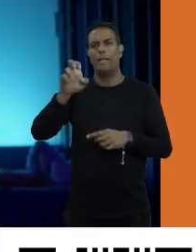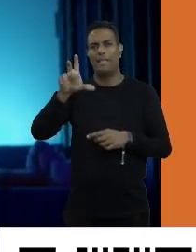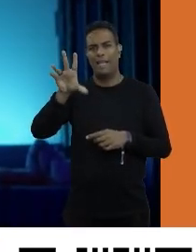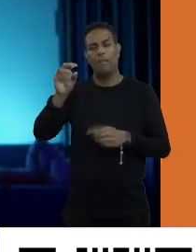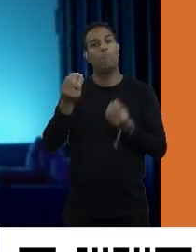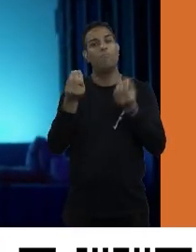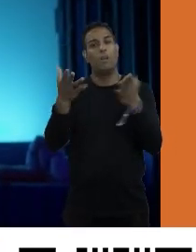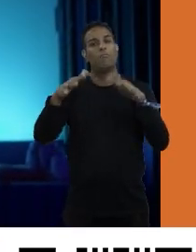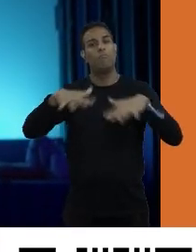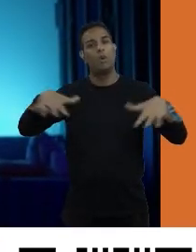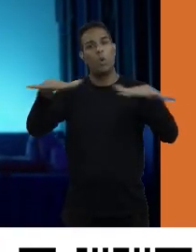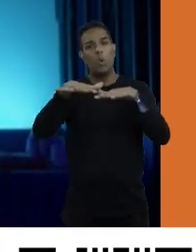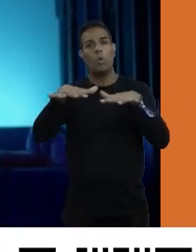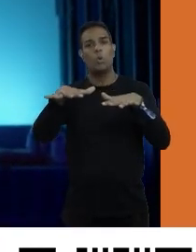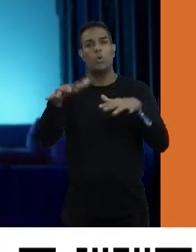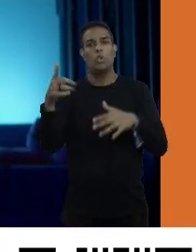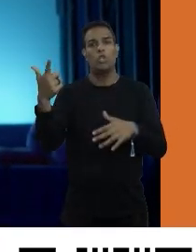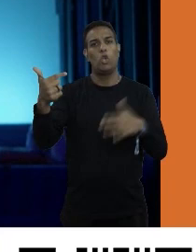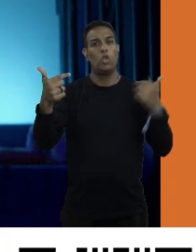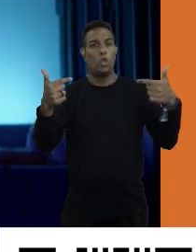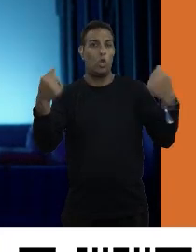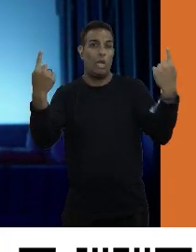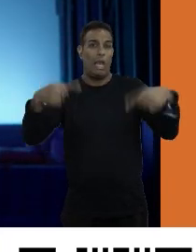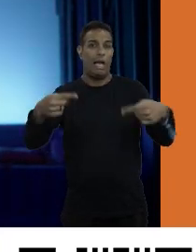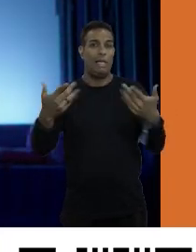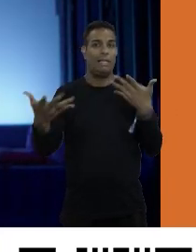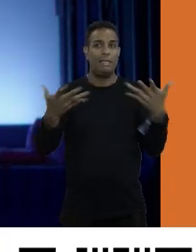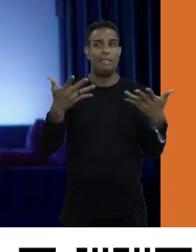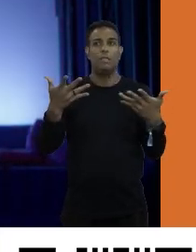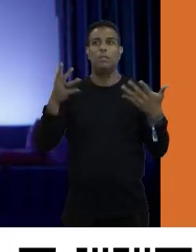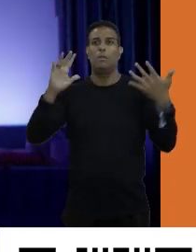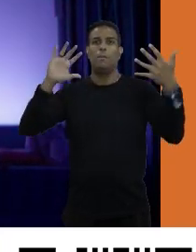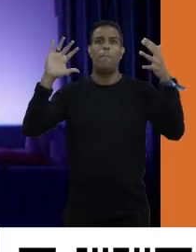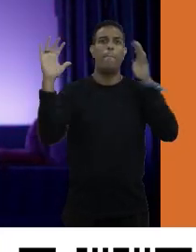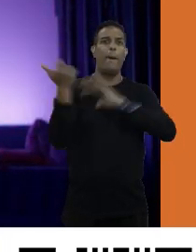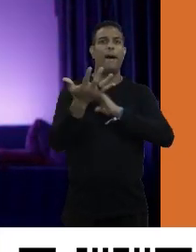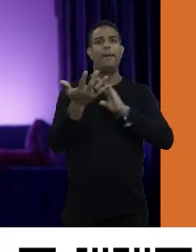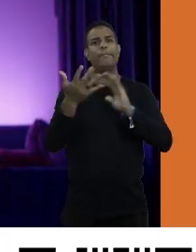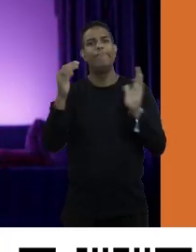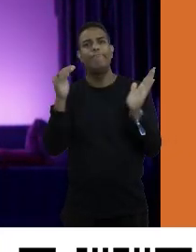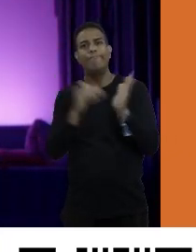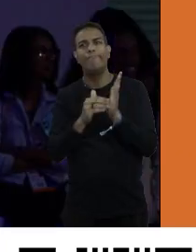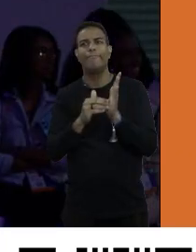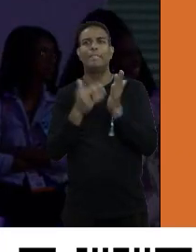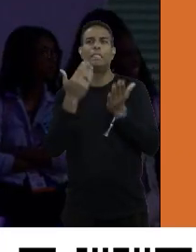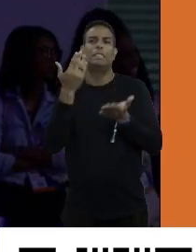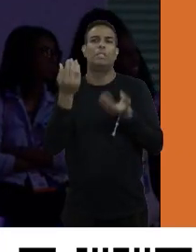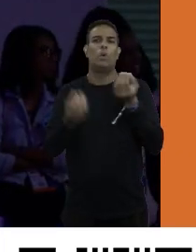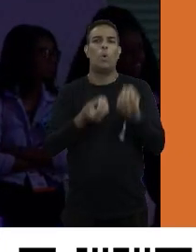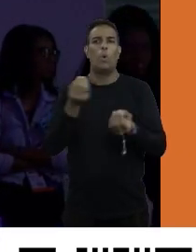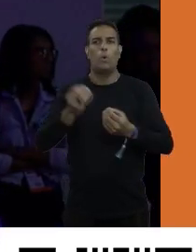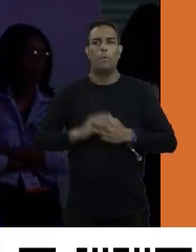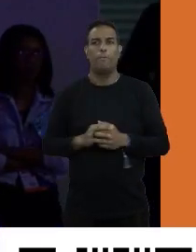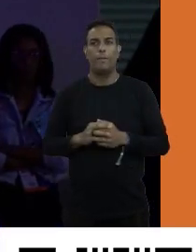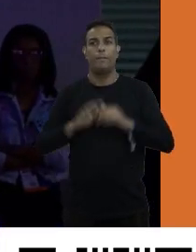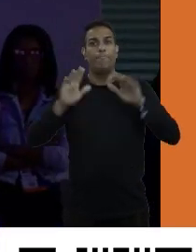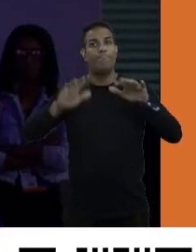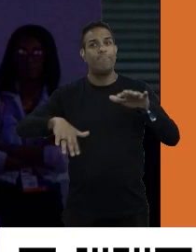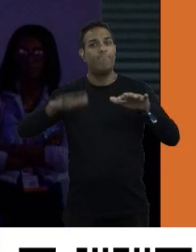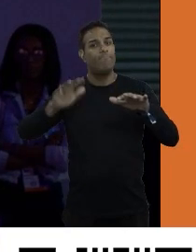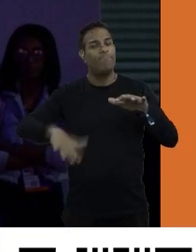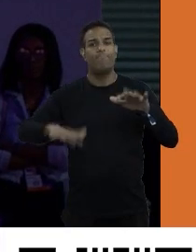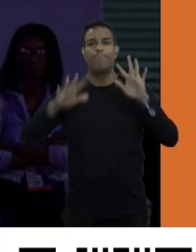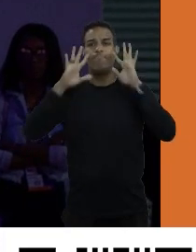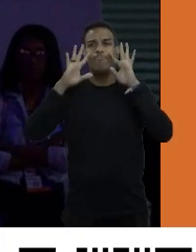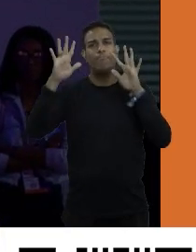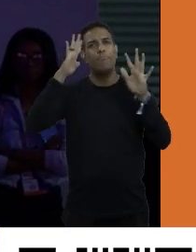quadra. Então, eu entrei, estava 12-12, eu ataquei duas bolas e a última foi para o saque. Quando eu cheguei no saque,